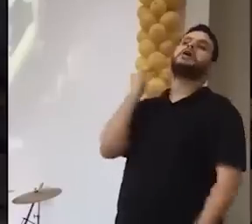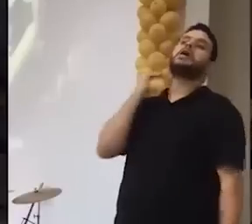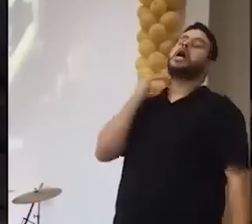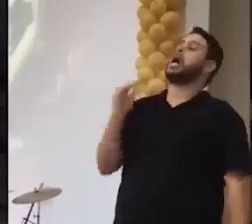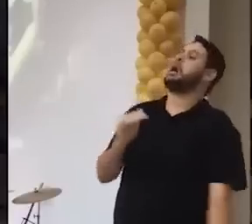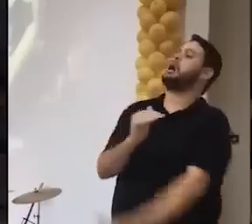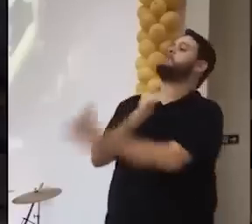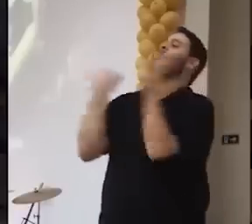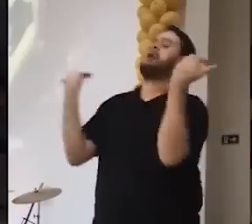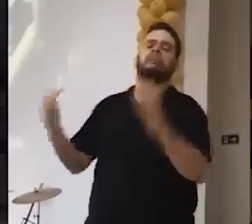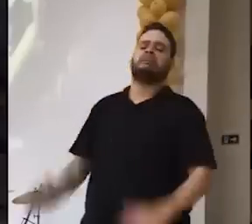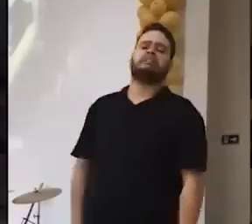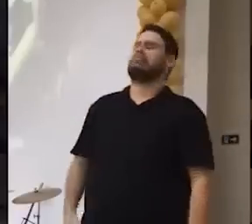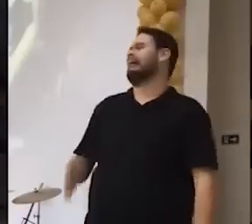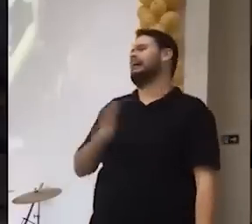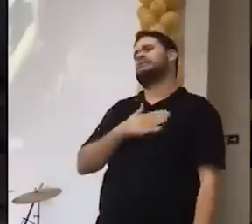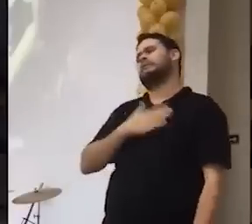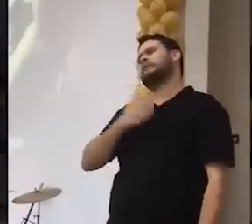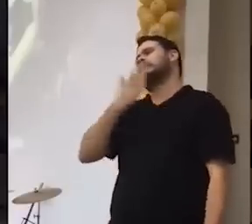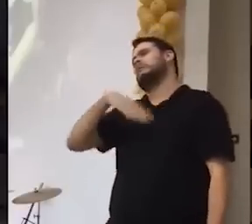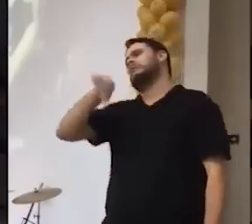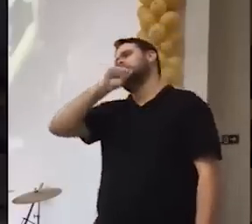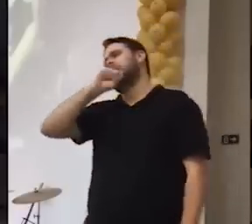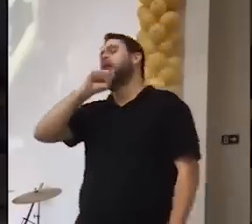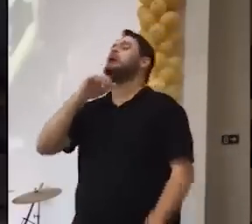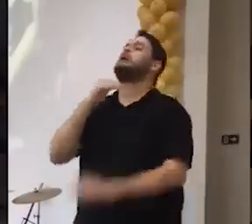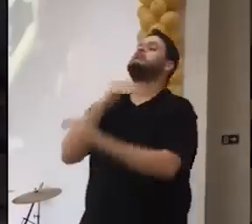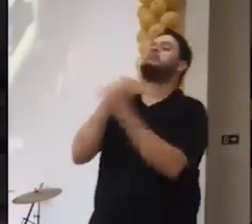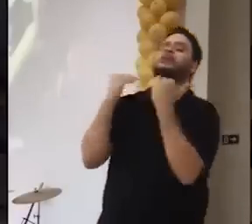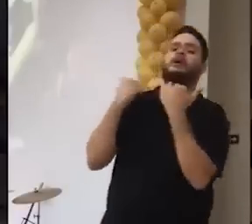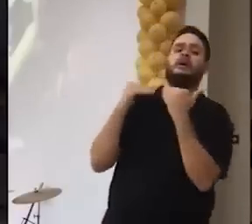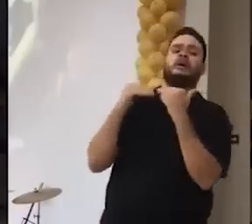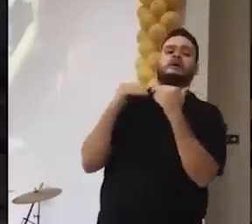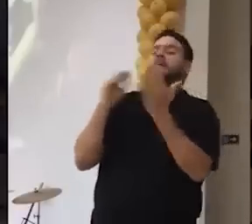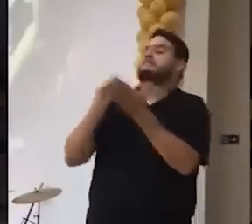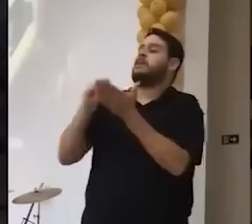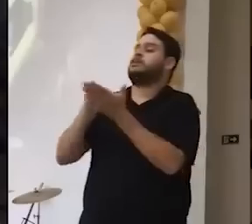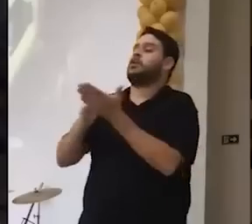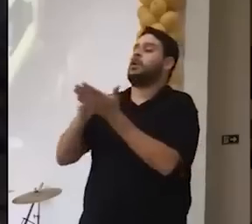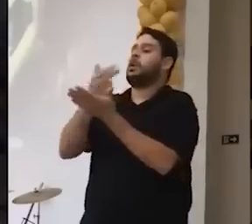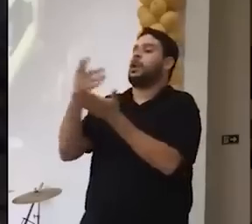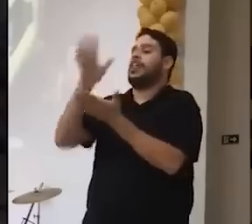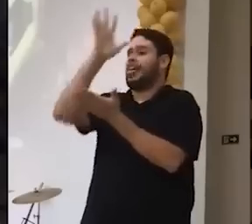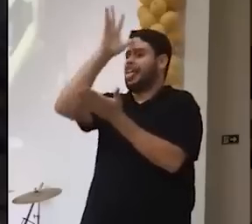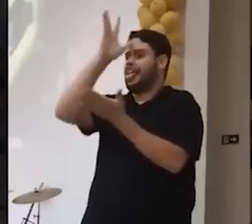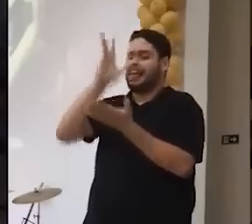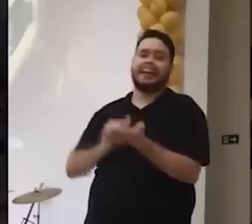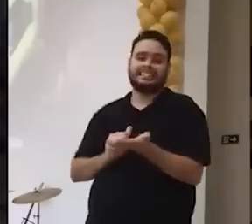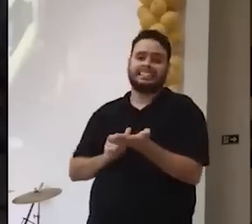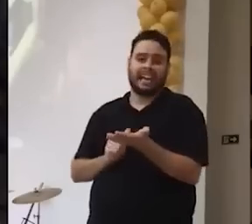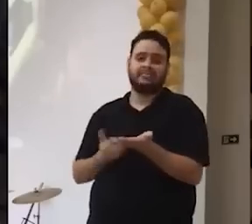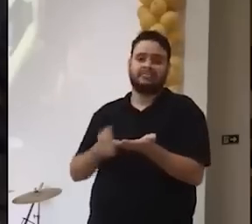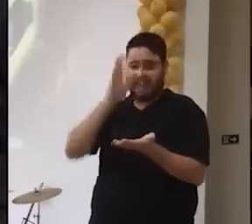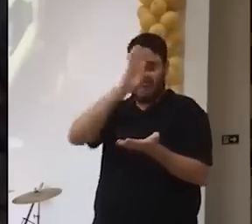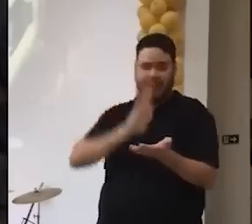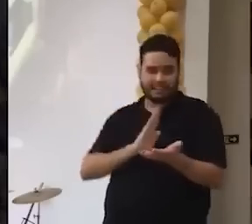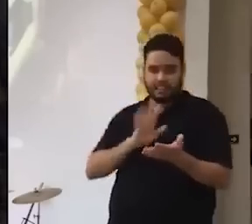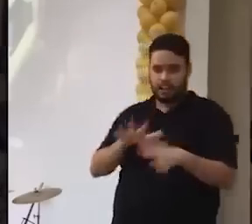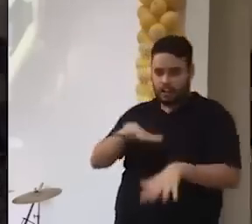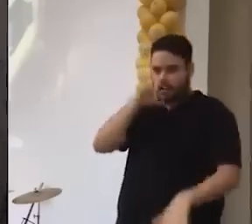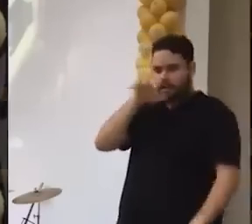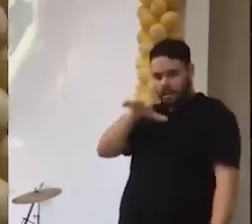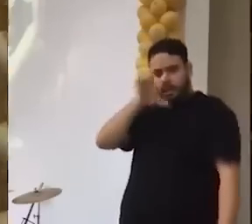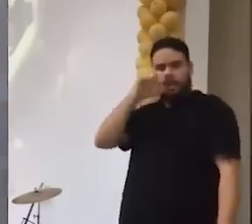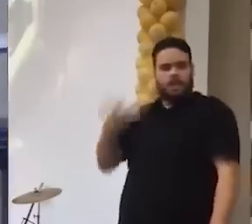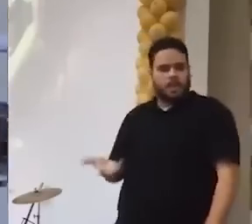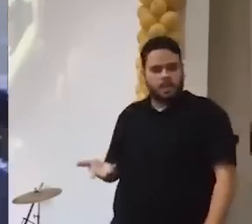é que o papai morreu por falta daquilo que é de graça, o ar nos seus pulmões. Quanto vale você estar respirando? Quanto vale?